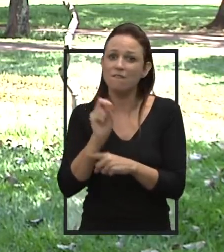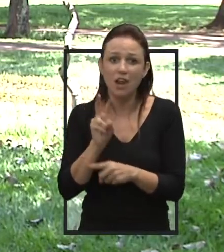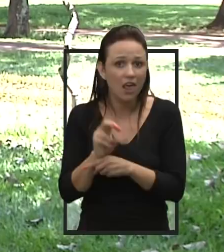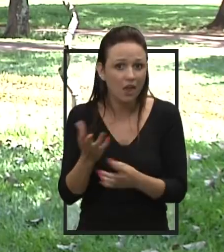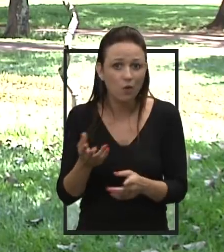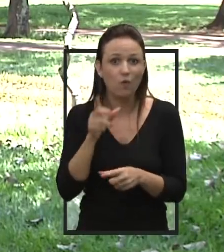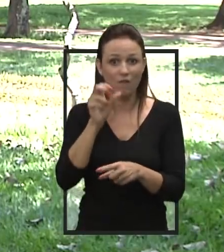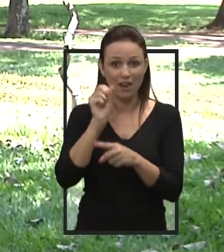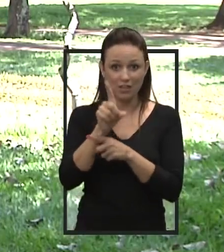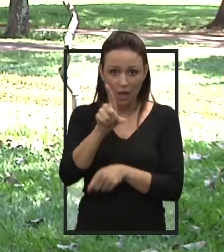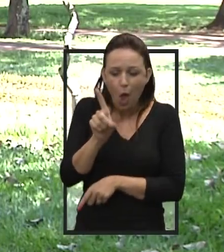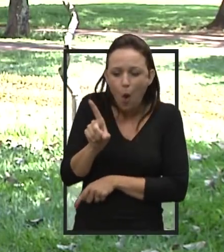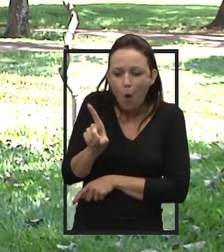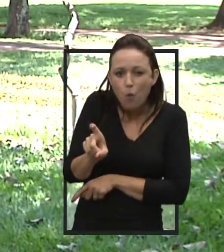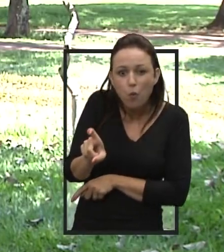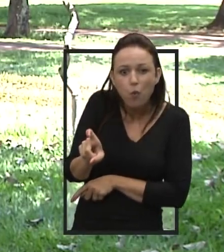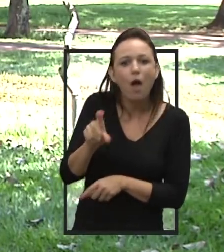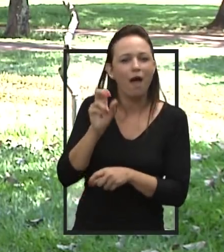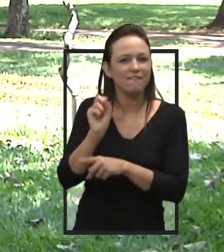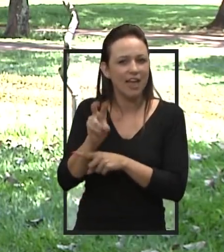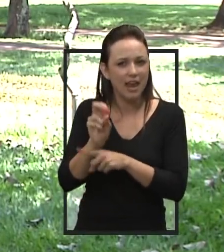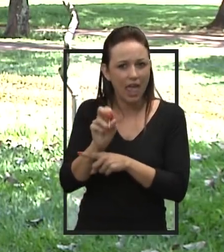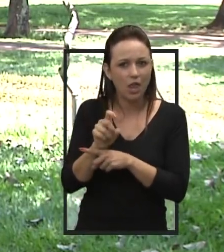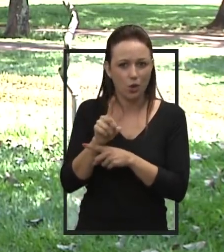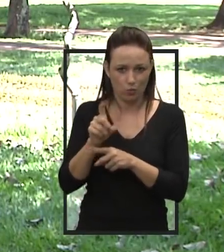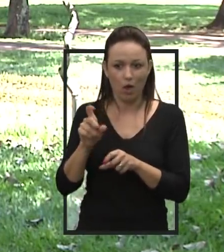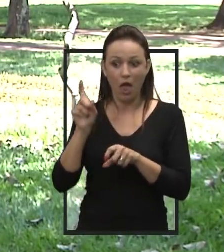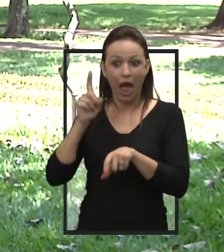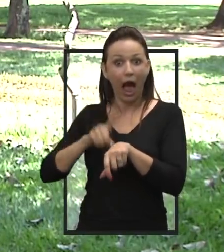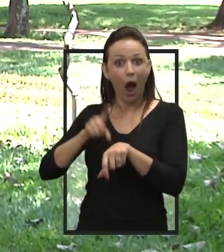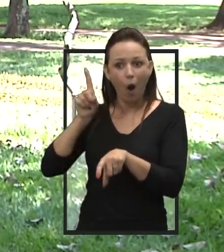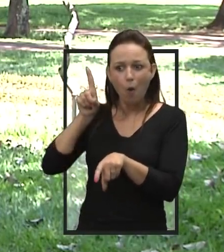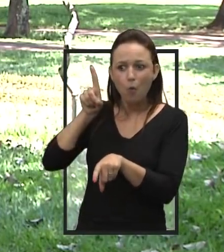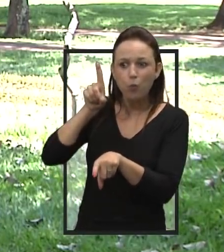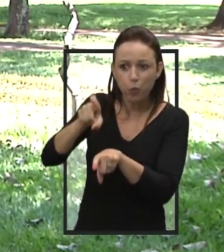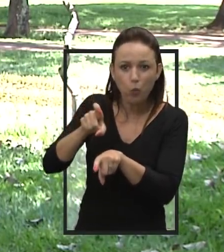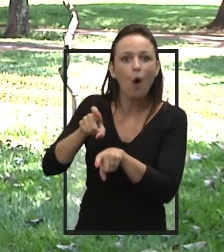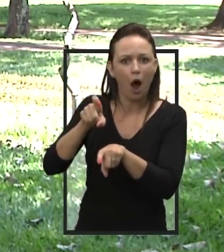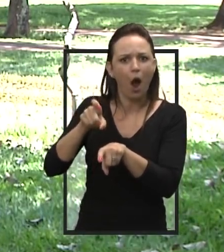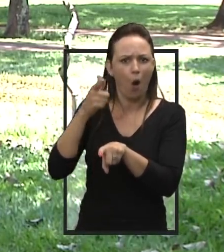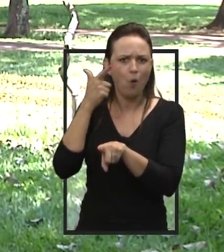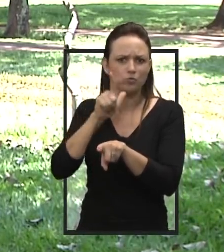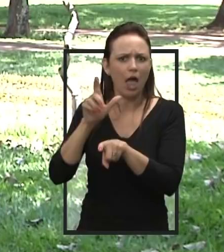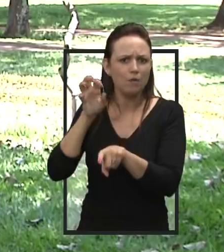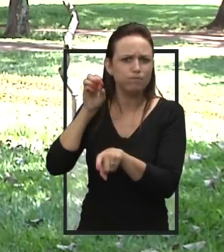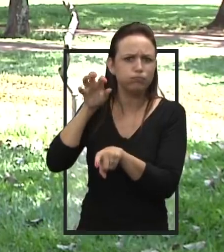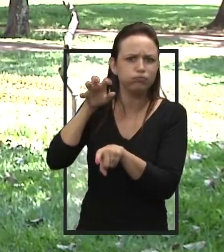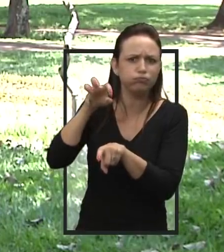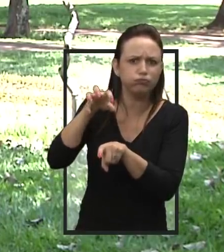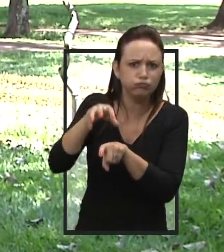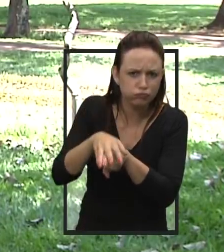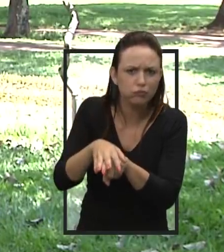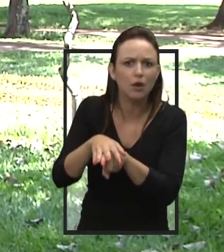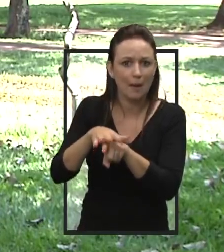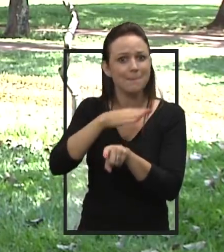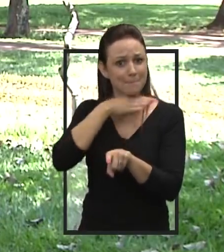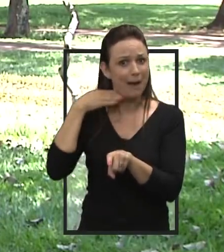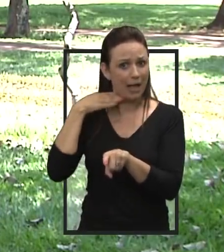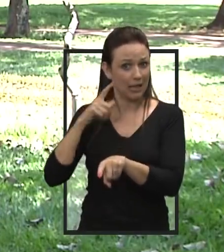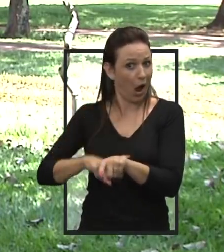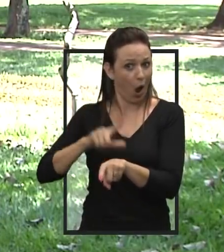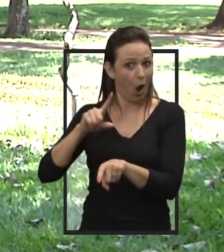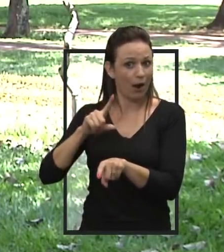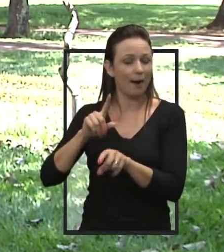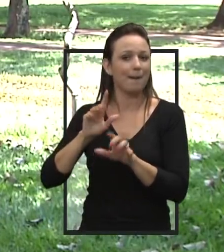você aplica o inseticida, ele está numa concentração muito alta. Nessa hora, ele mata. Todo escorpião que tiver na área, ele vai conseguir